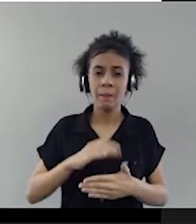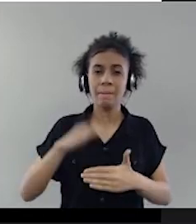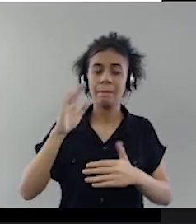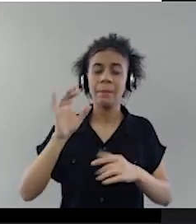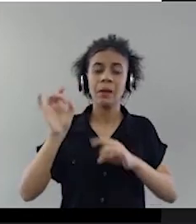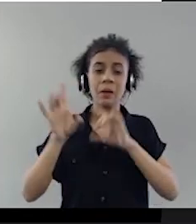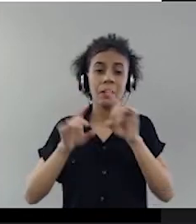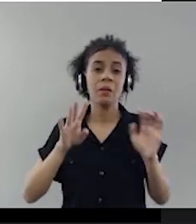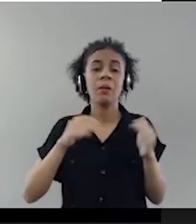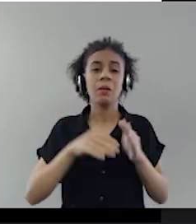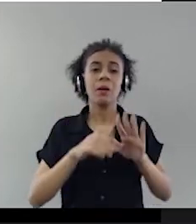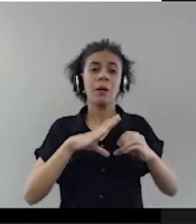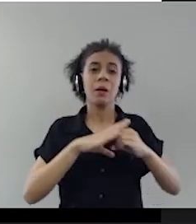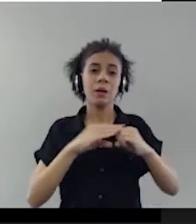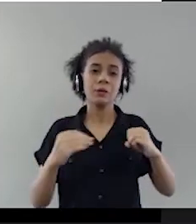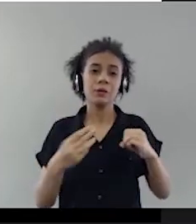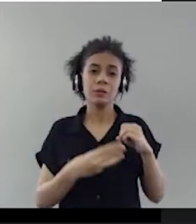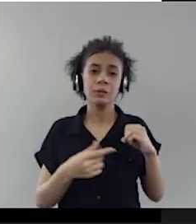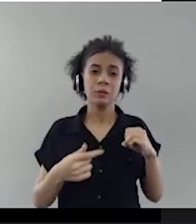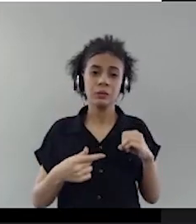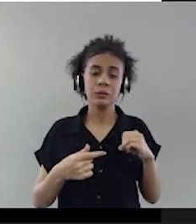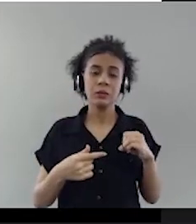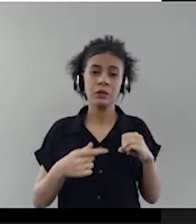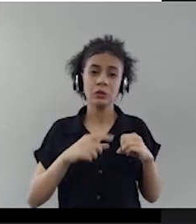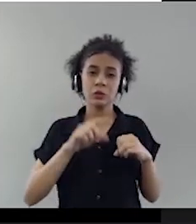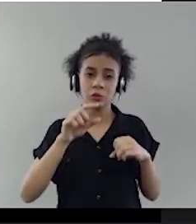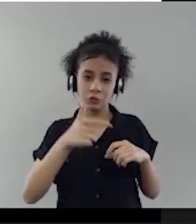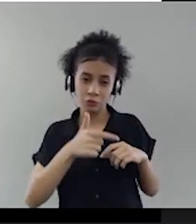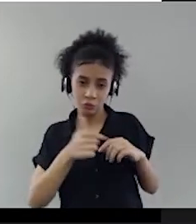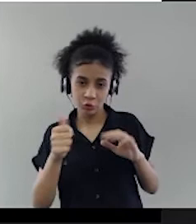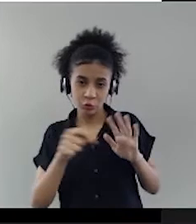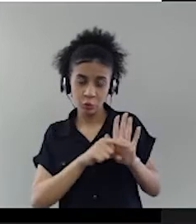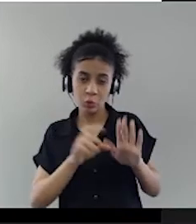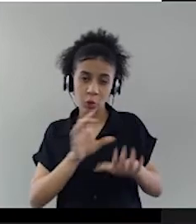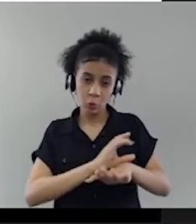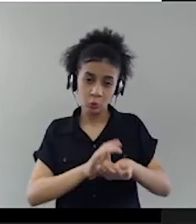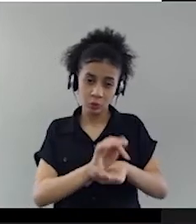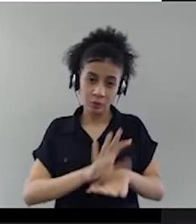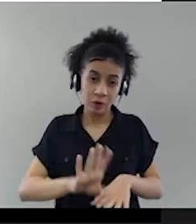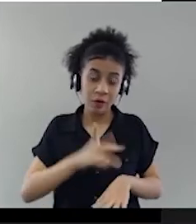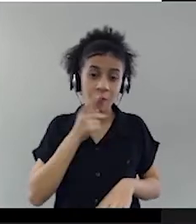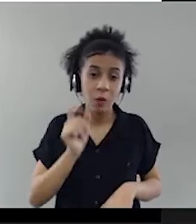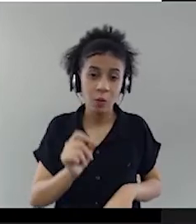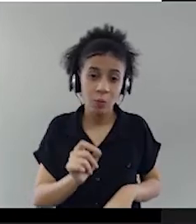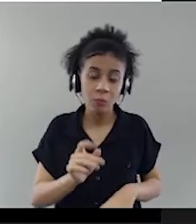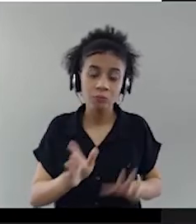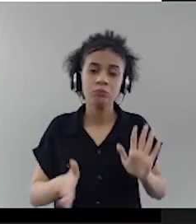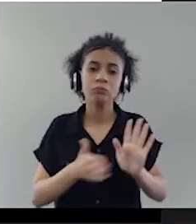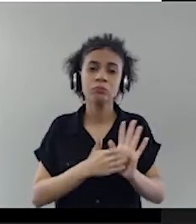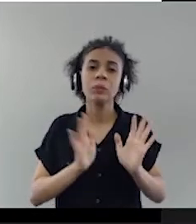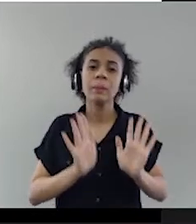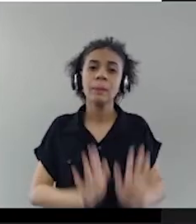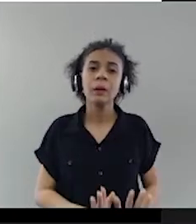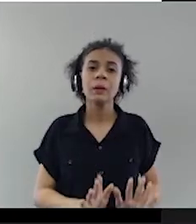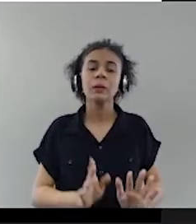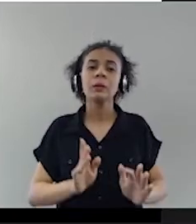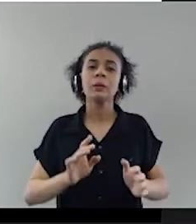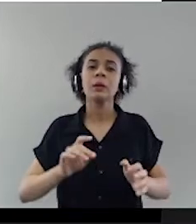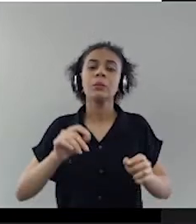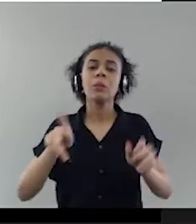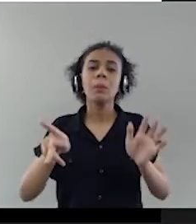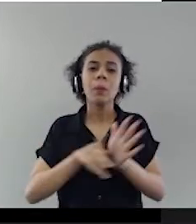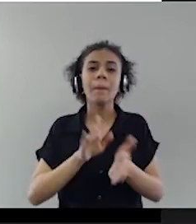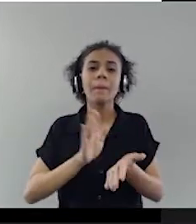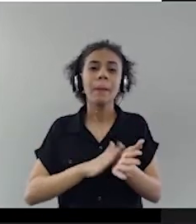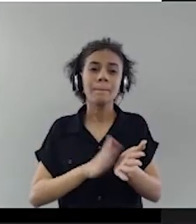artigo 37.21 da Constituição Federal, quando diz exclusivamente mantidas as condições efetivas da proposta.